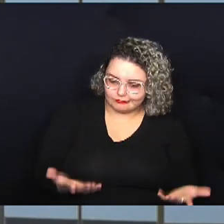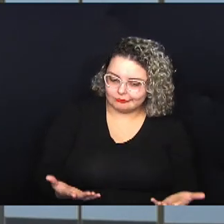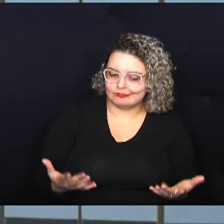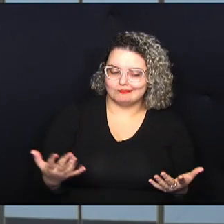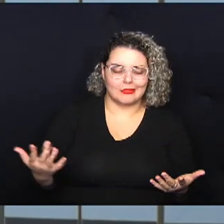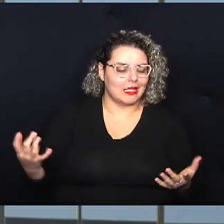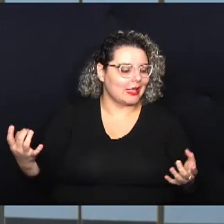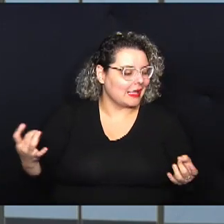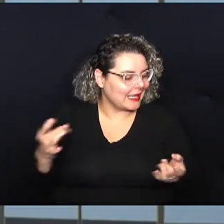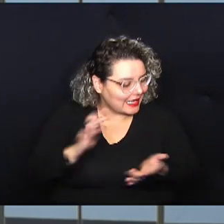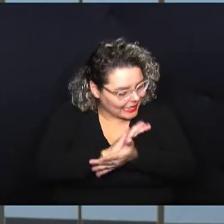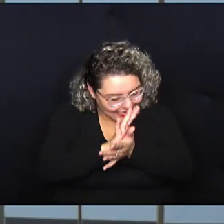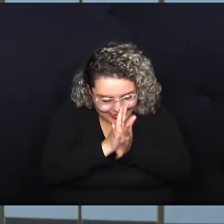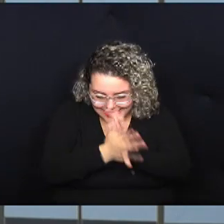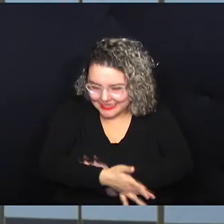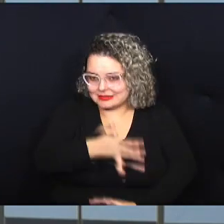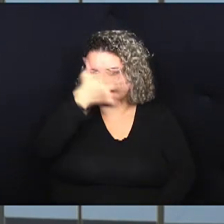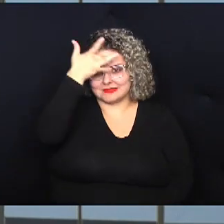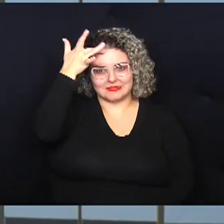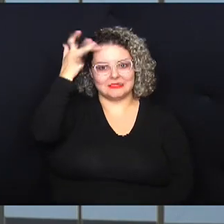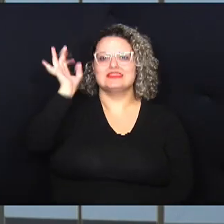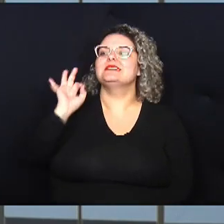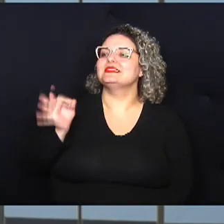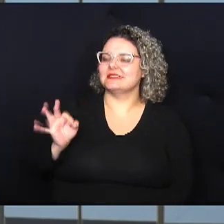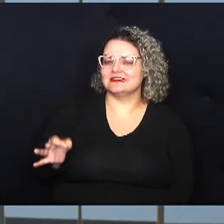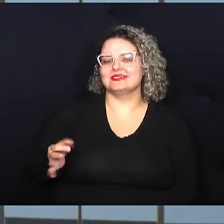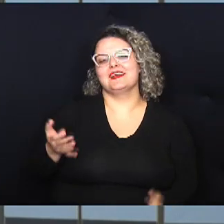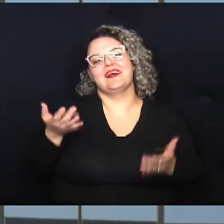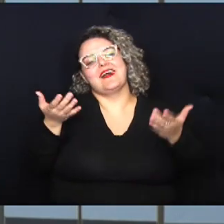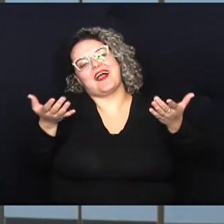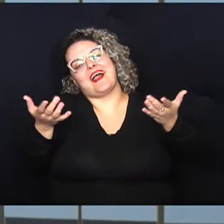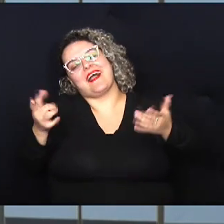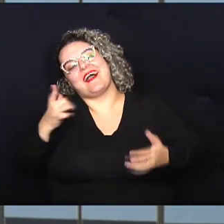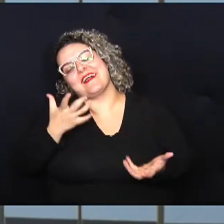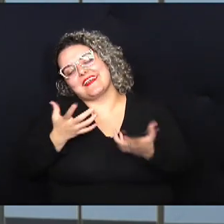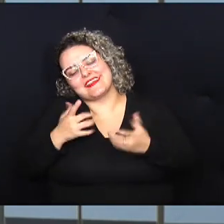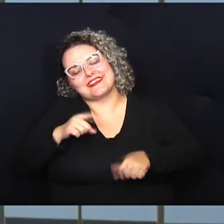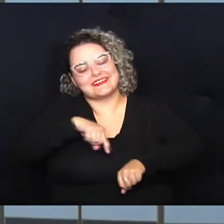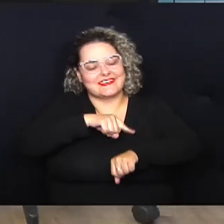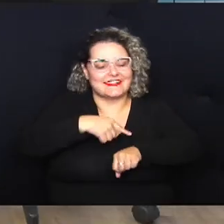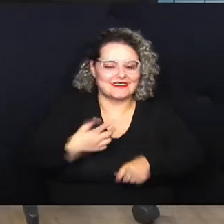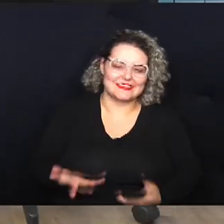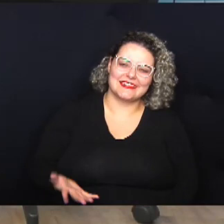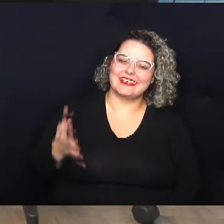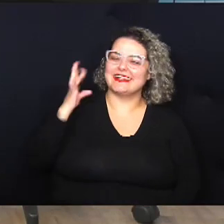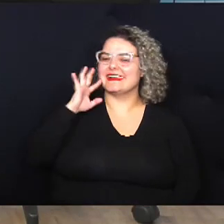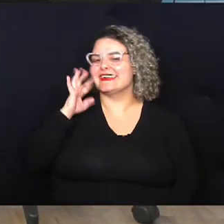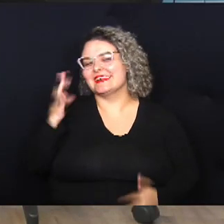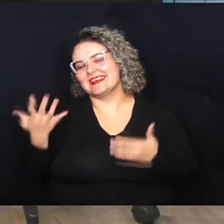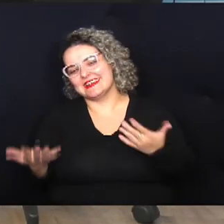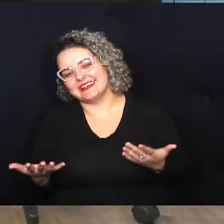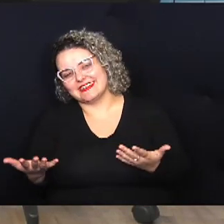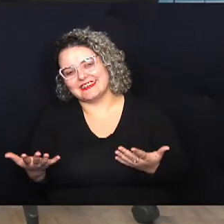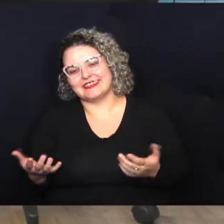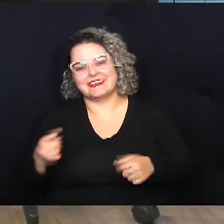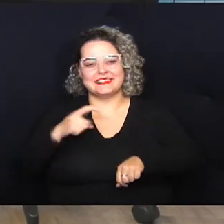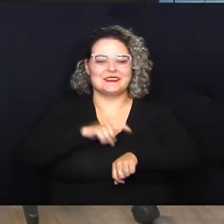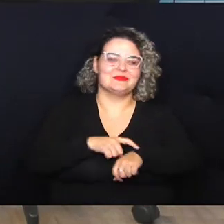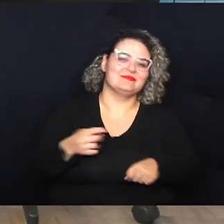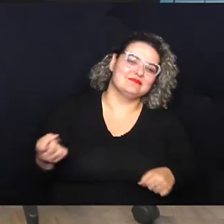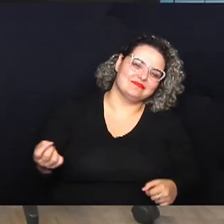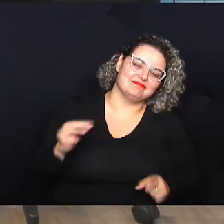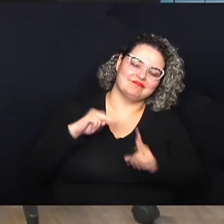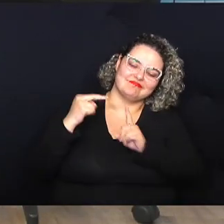com a nossa saúde mental, né? Toda certeza. Ai, queria ficar mais tempo conversando com que você. Legal. Mas está acabando o nosso ponto